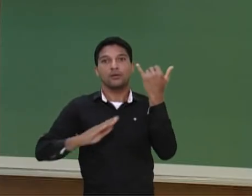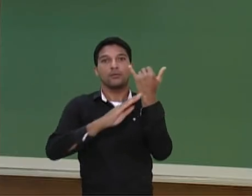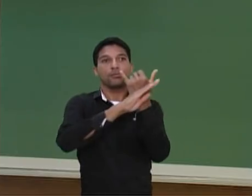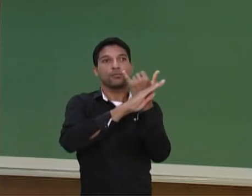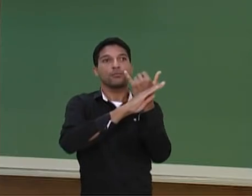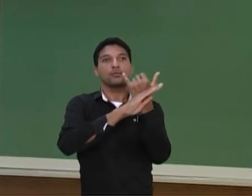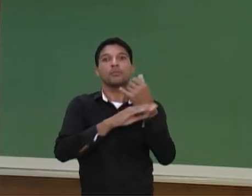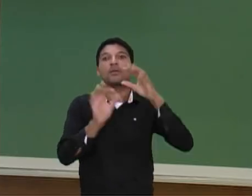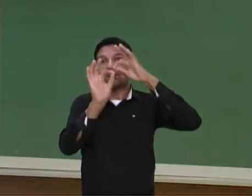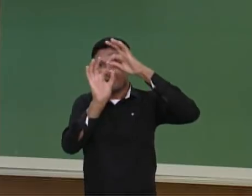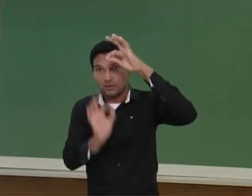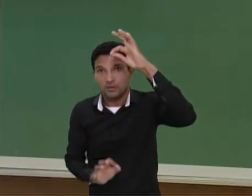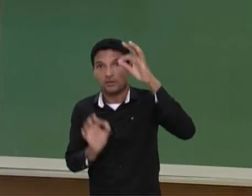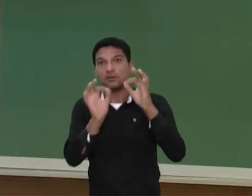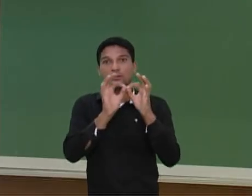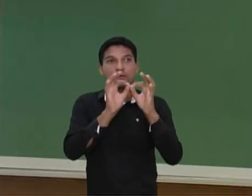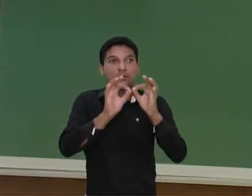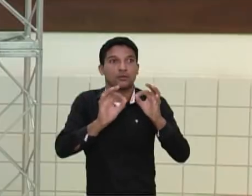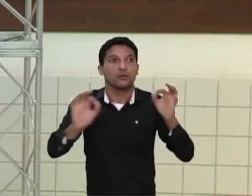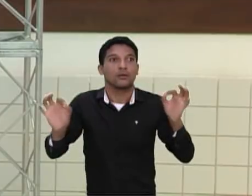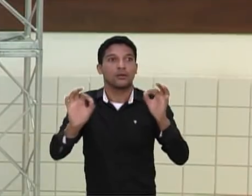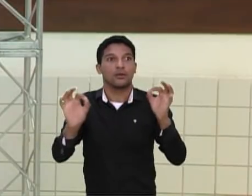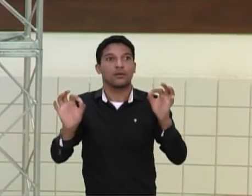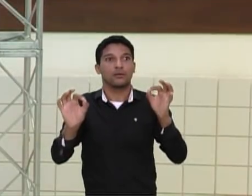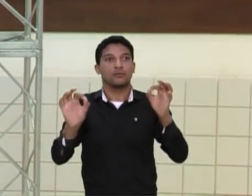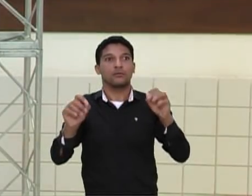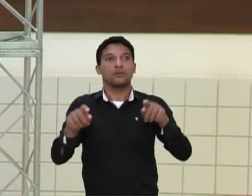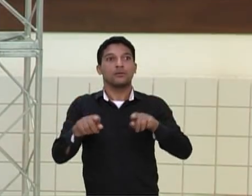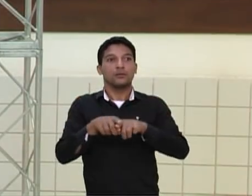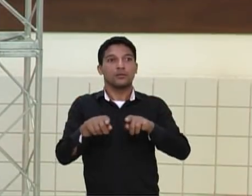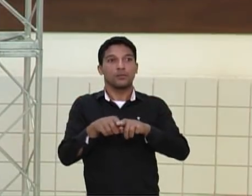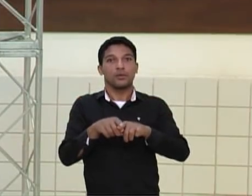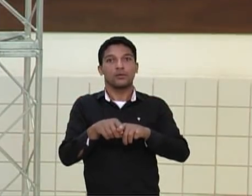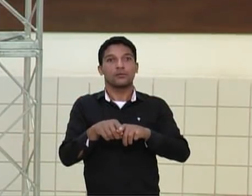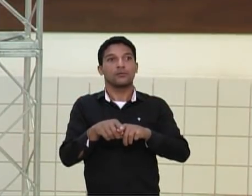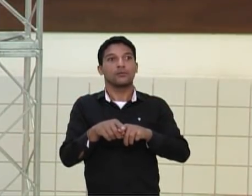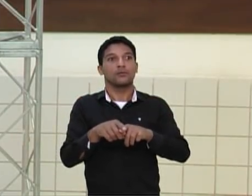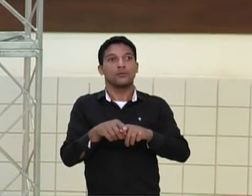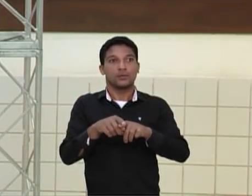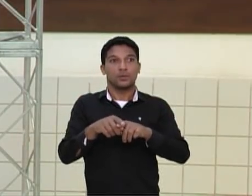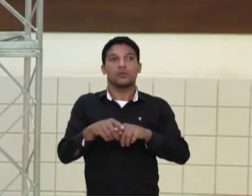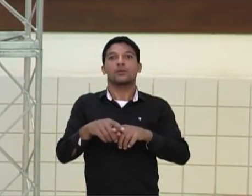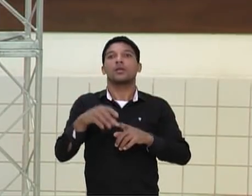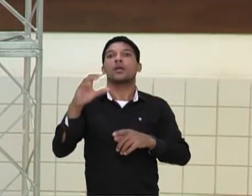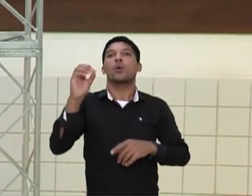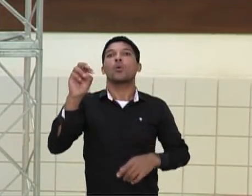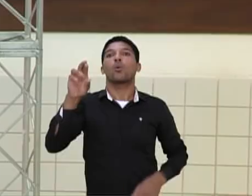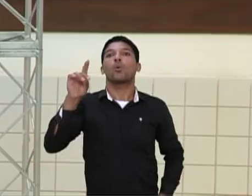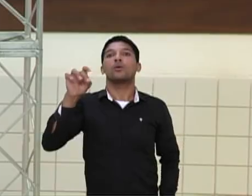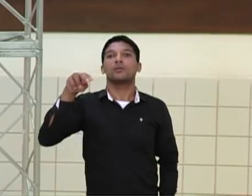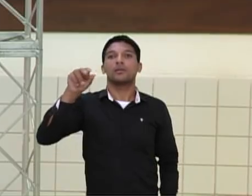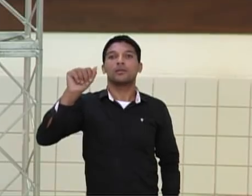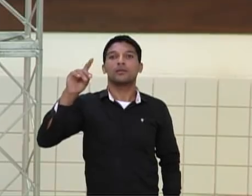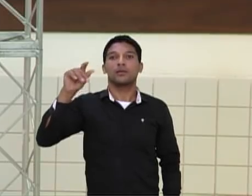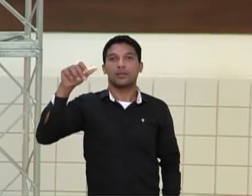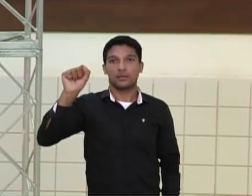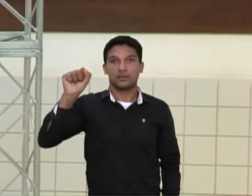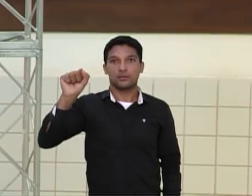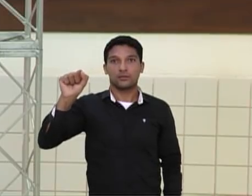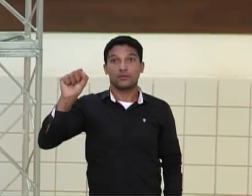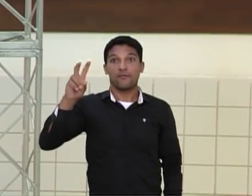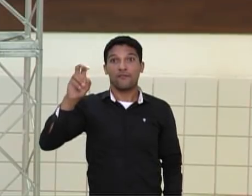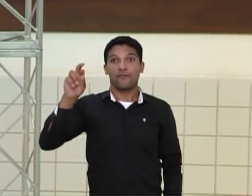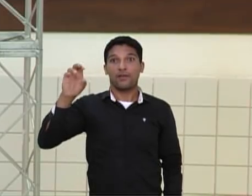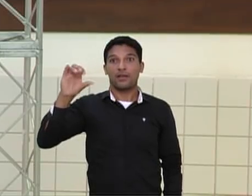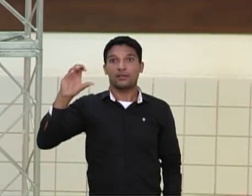coordenadas do vértice fim então caso você tenha alguma dúvida entre em contato com seu